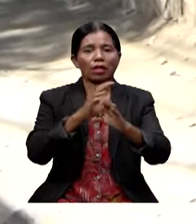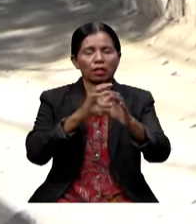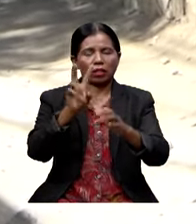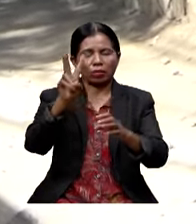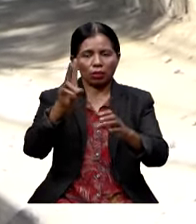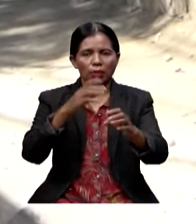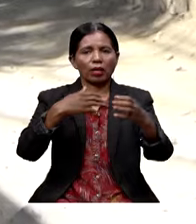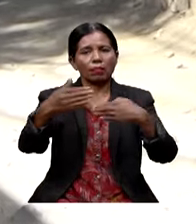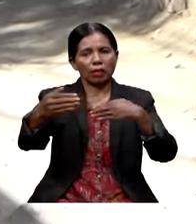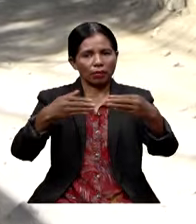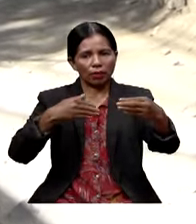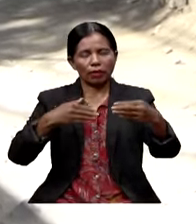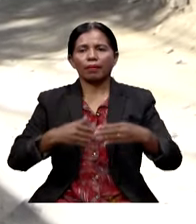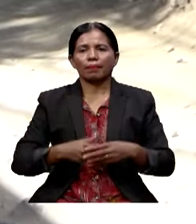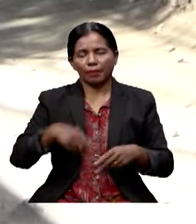tamba